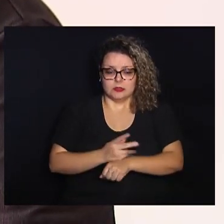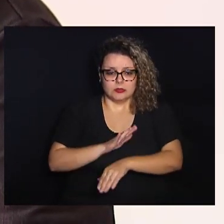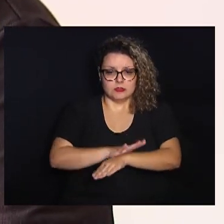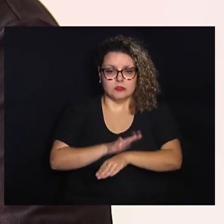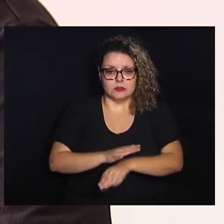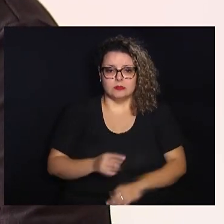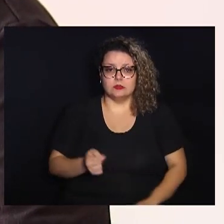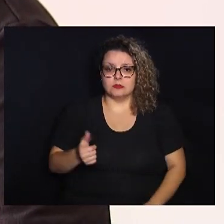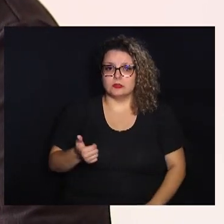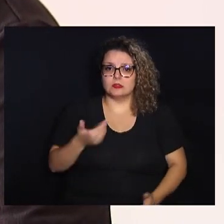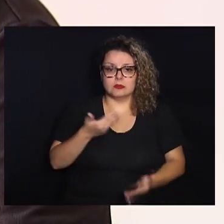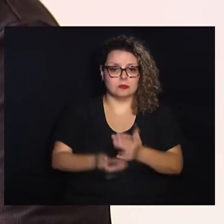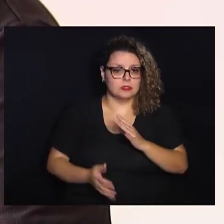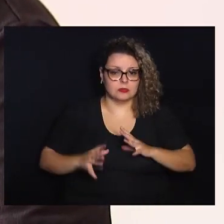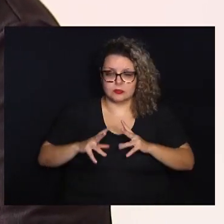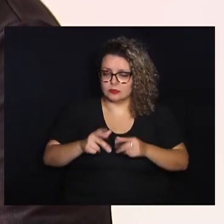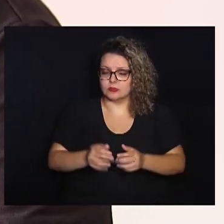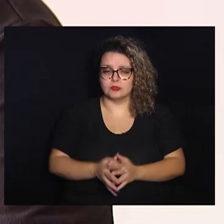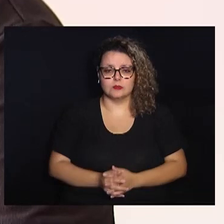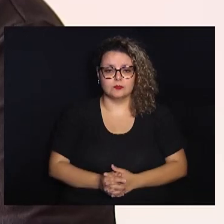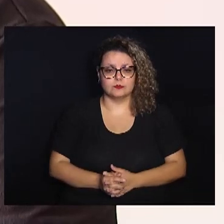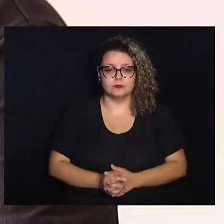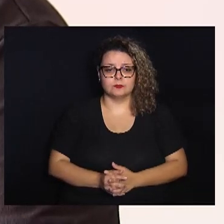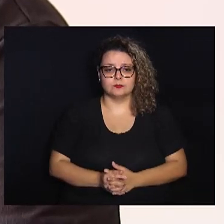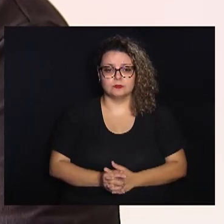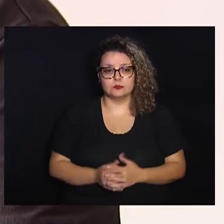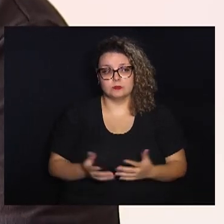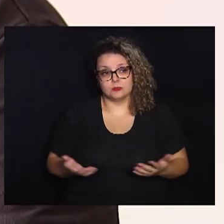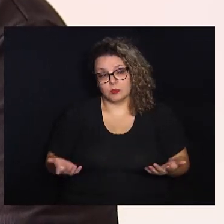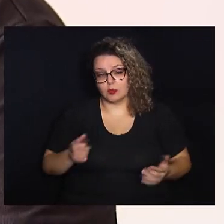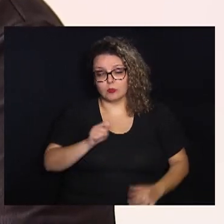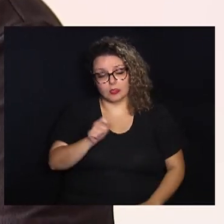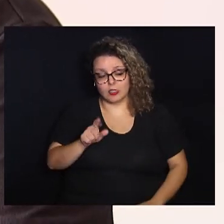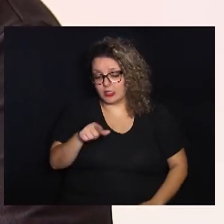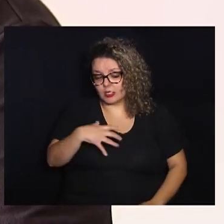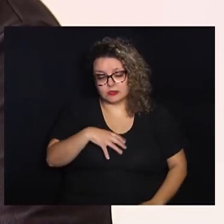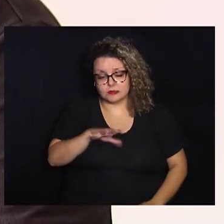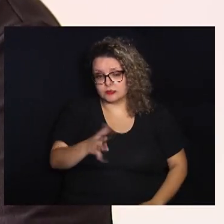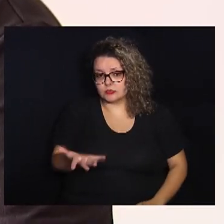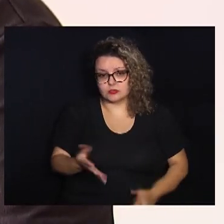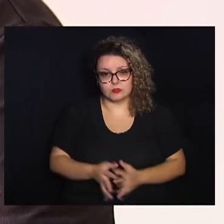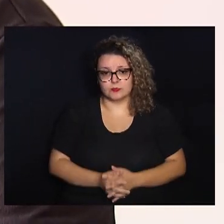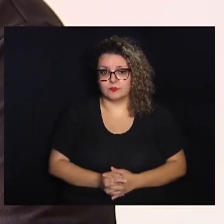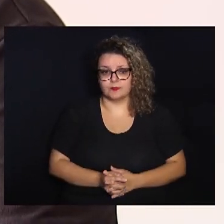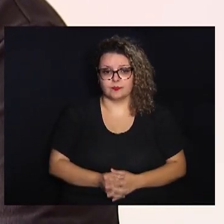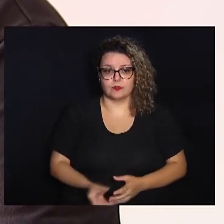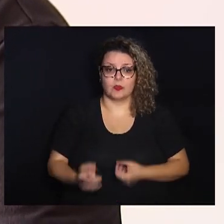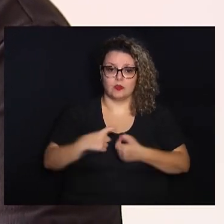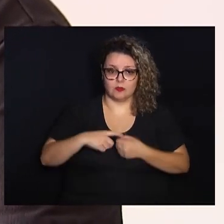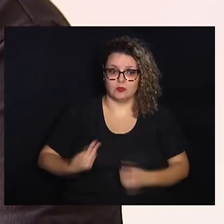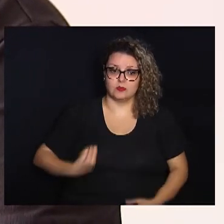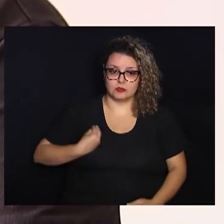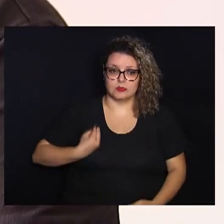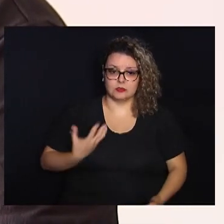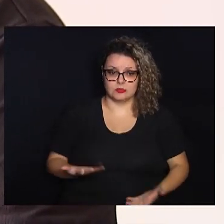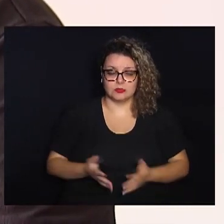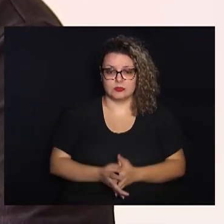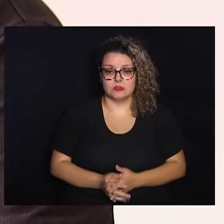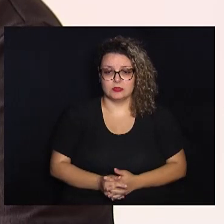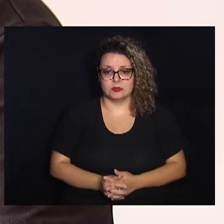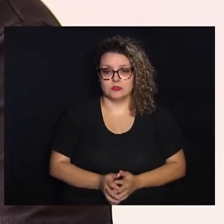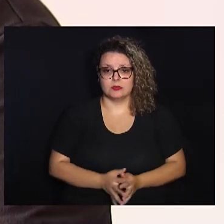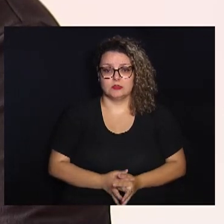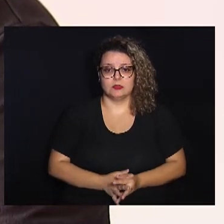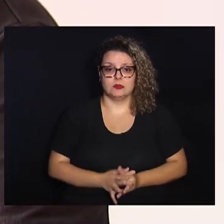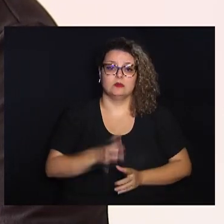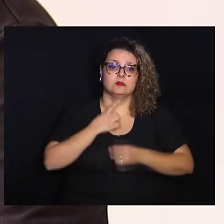quase perdendo tudo, né? E o AA é isso, né? Me voltou o desejo de viver, né? Me devolveu aí a vontade